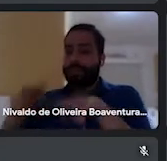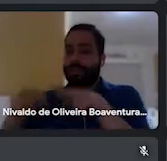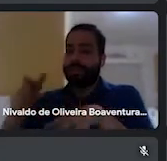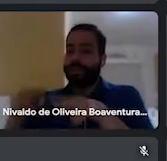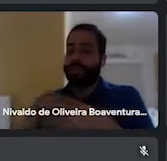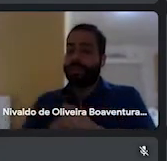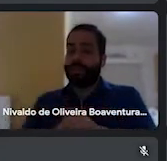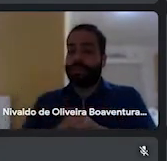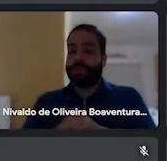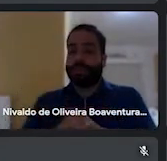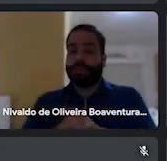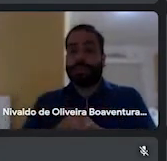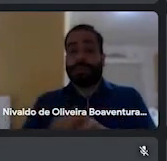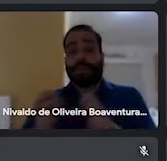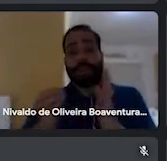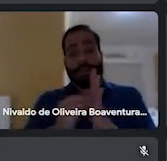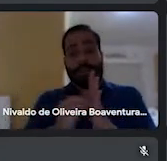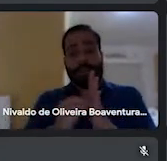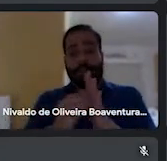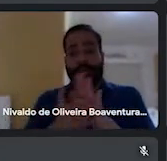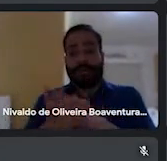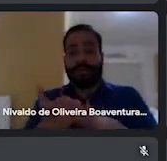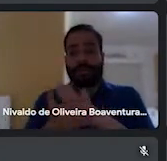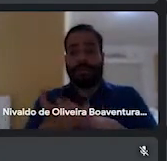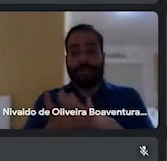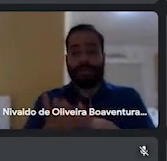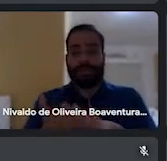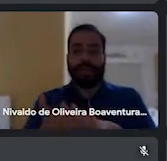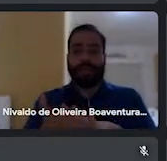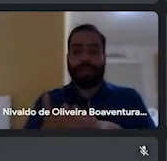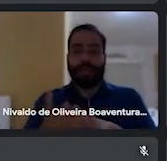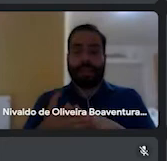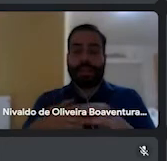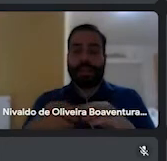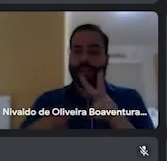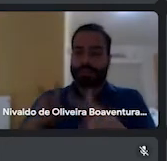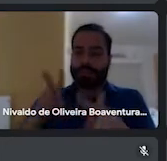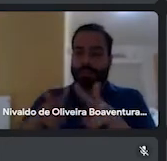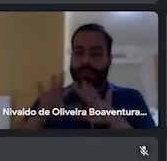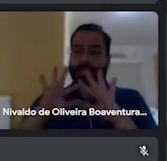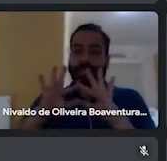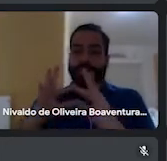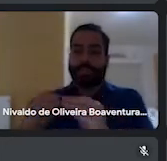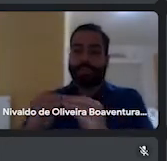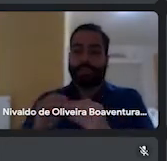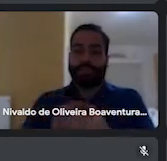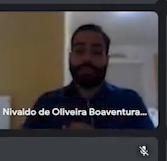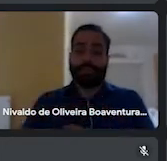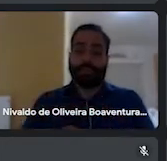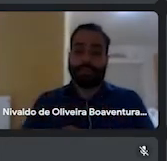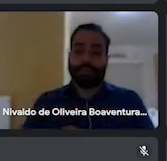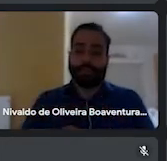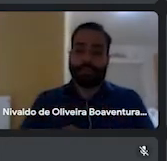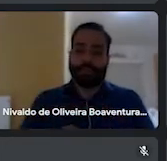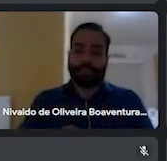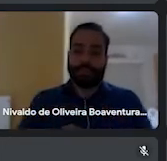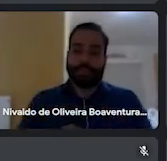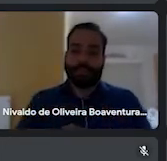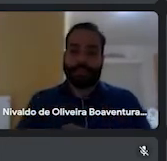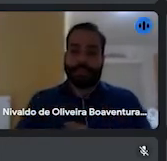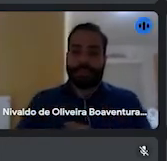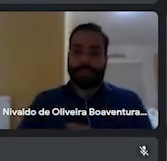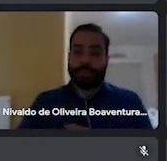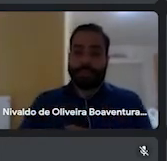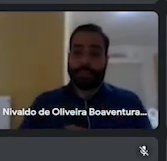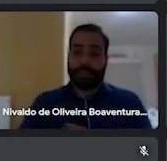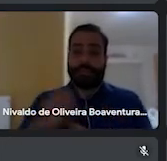item ali sem eu analisar. Ó, vou